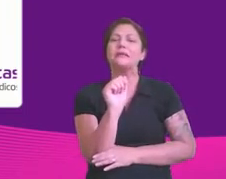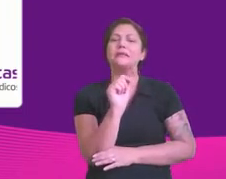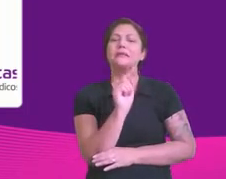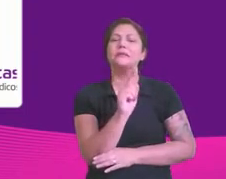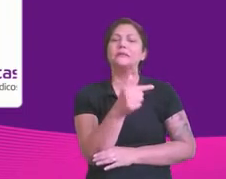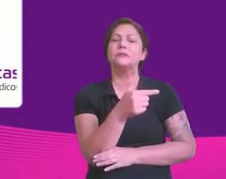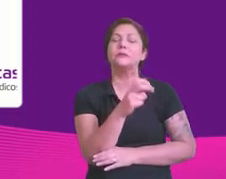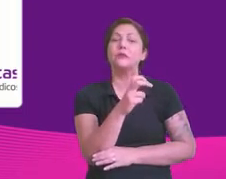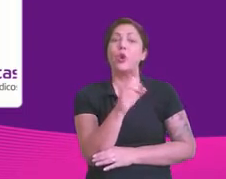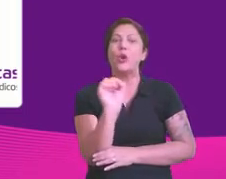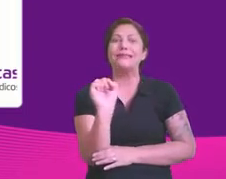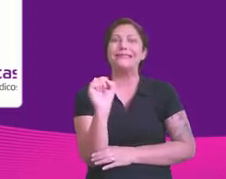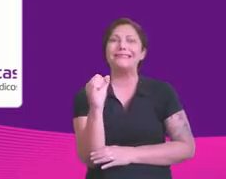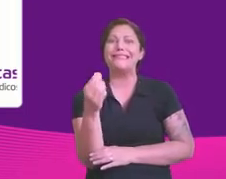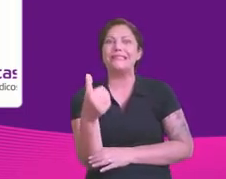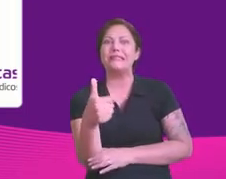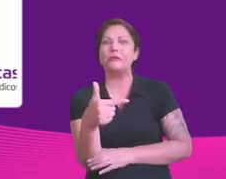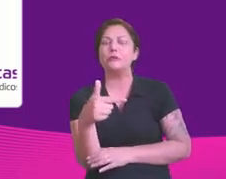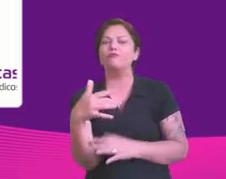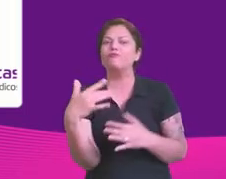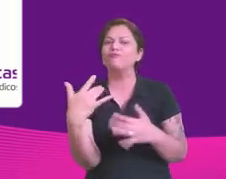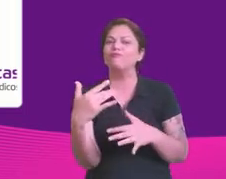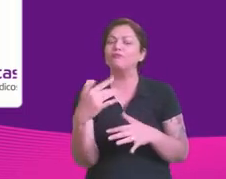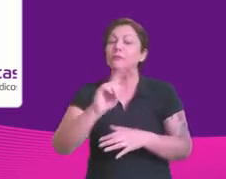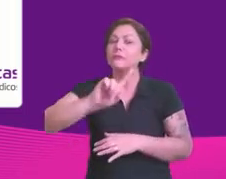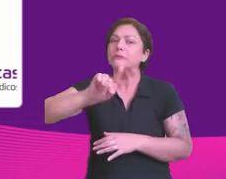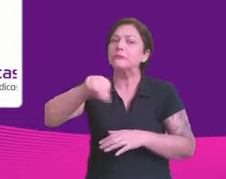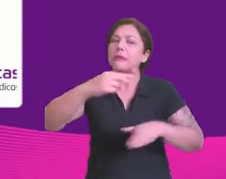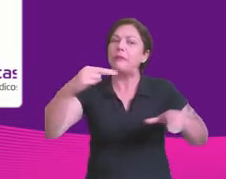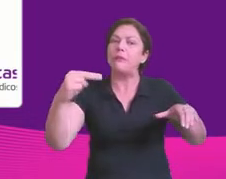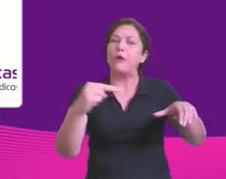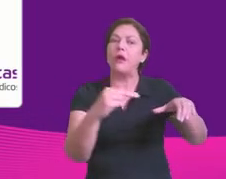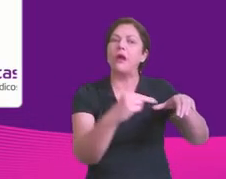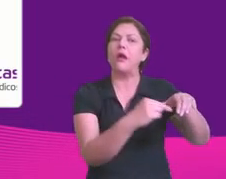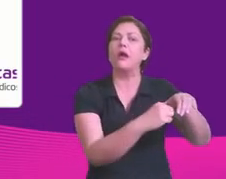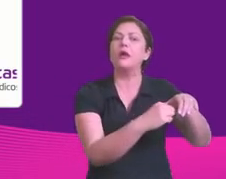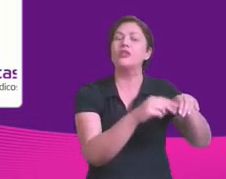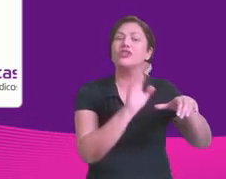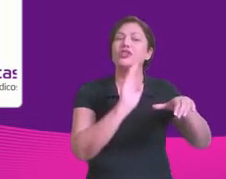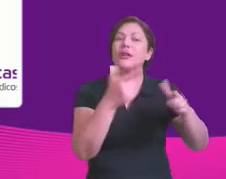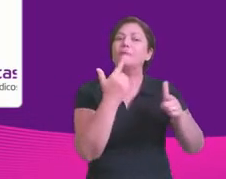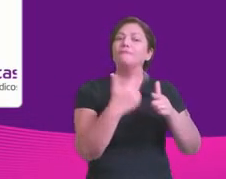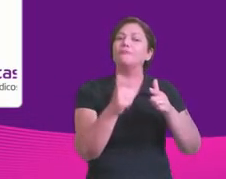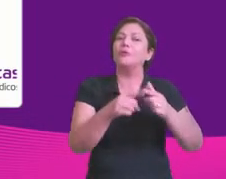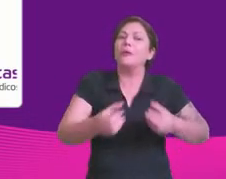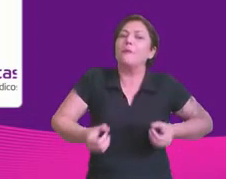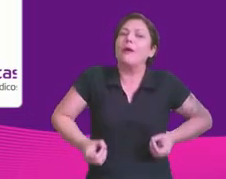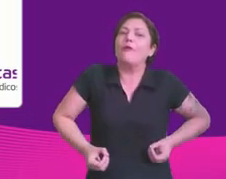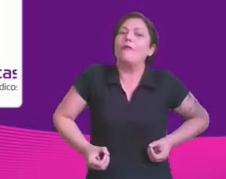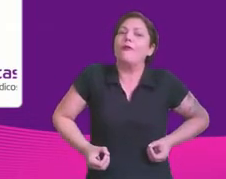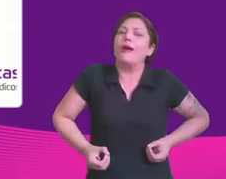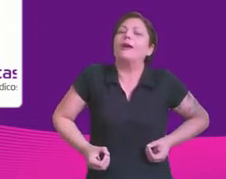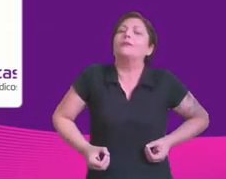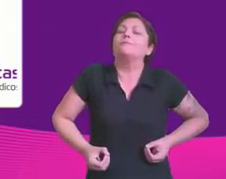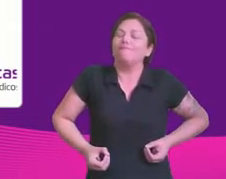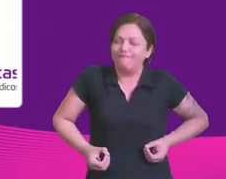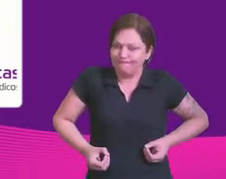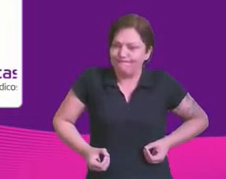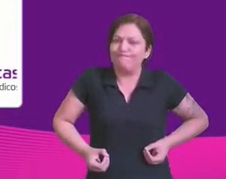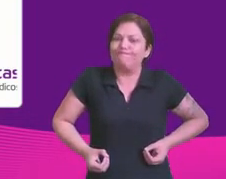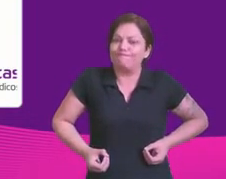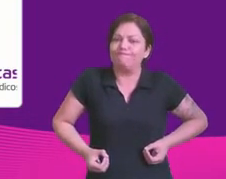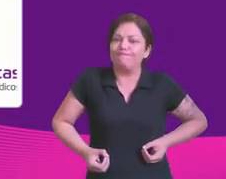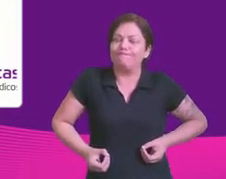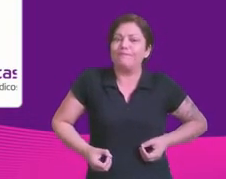Na ressonância, uma lesão ovariana, né? Um implante ovariano, sugestivo de